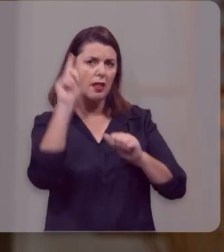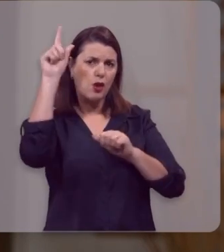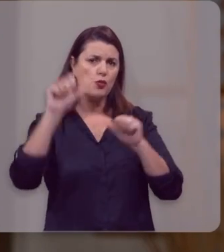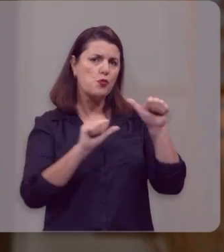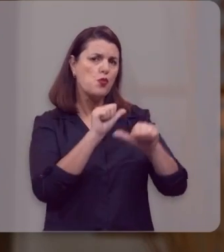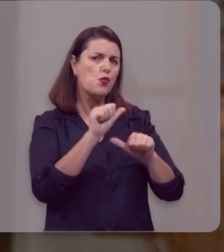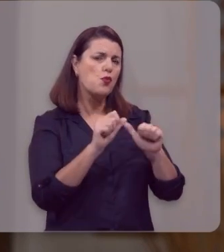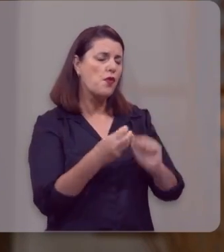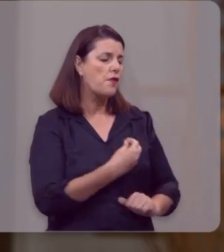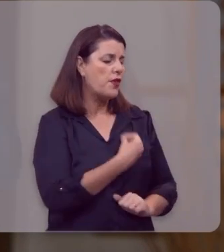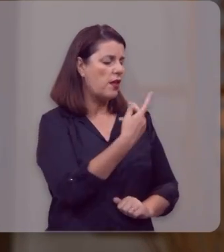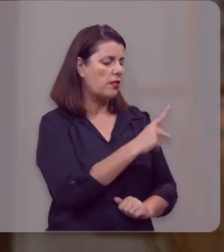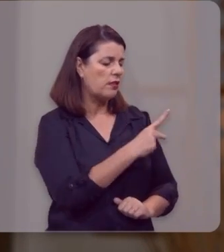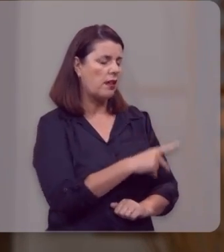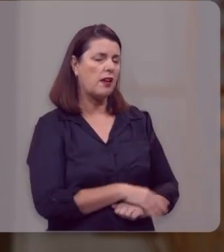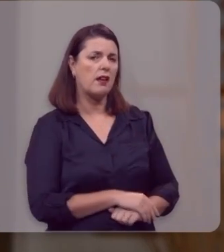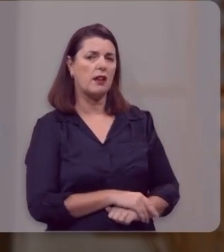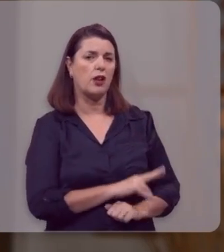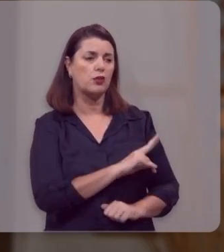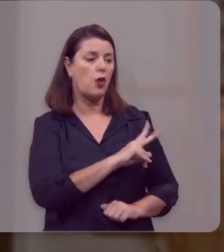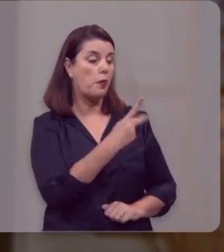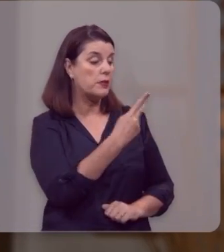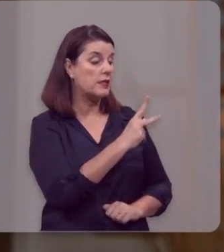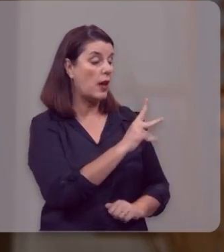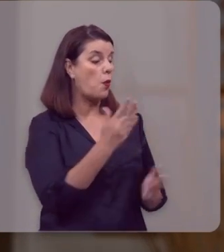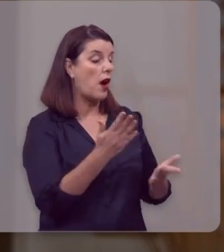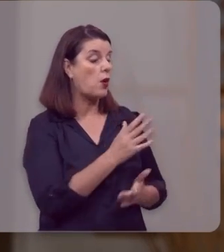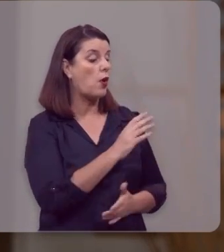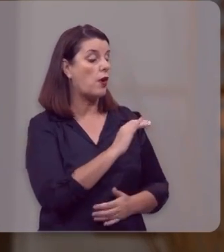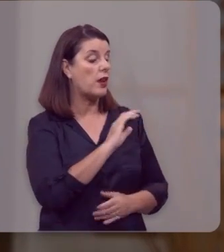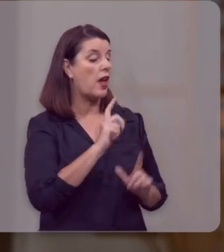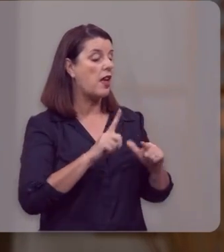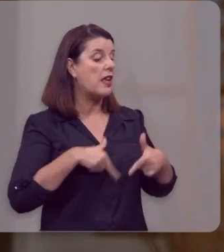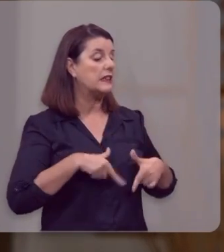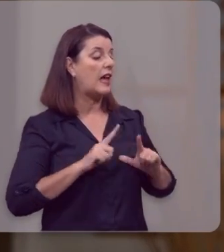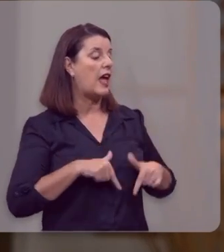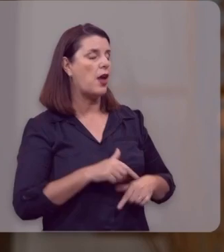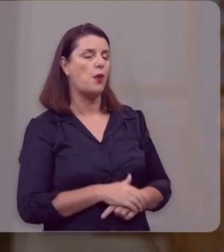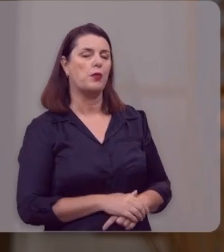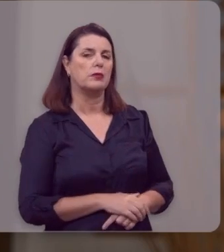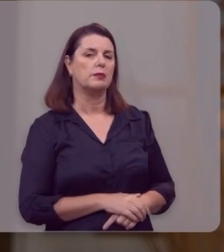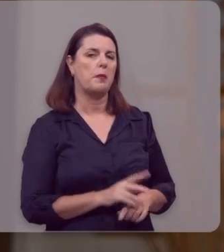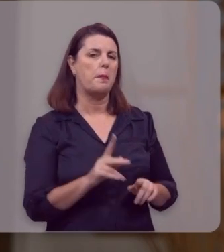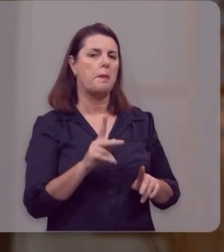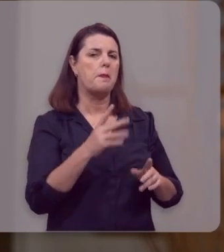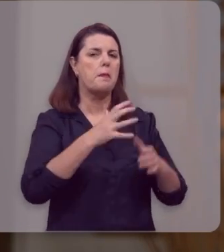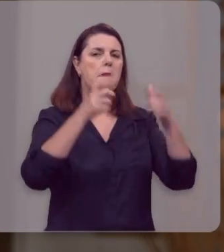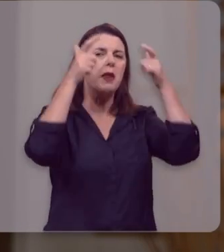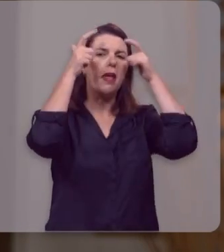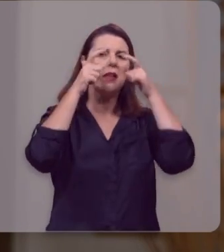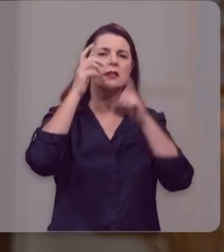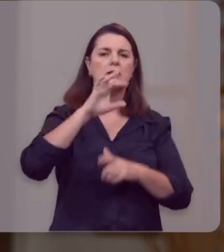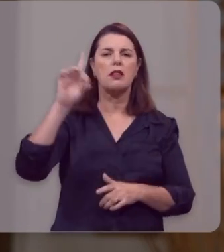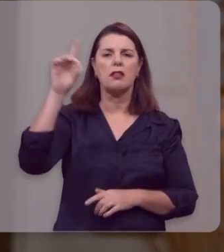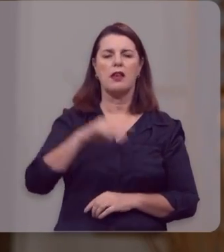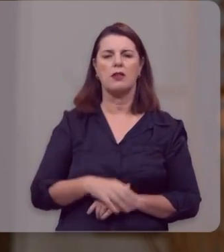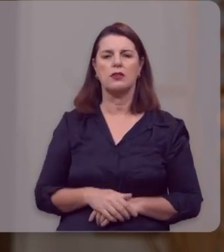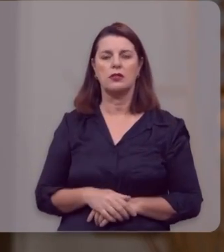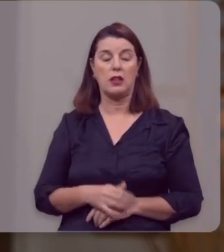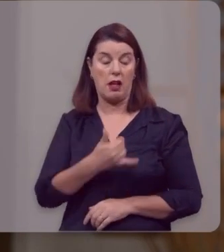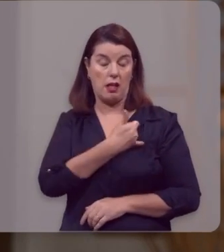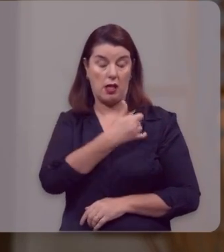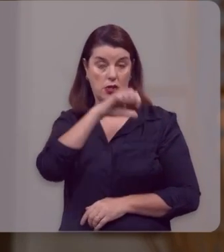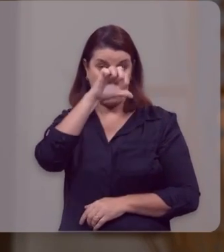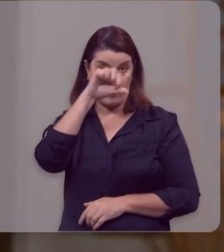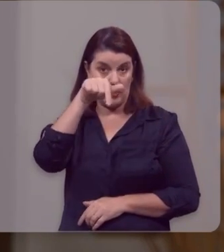dele. Chama-o de Israel, príncipe de Deus. E aos 97